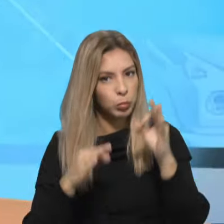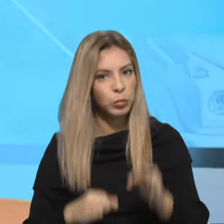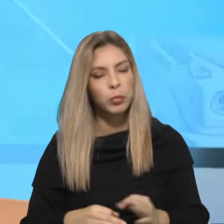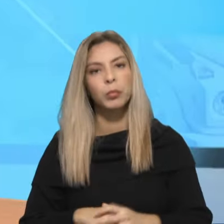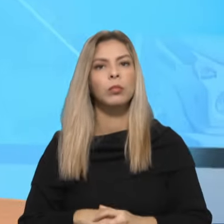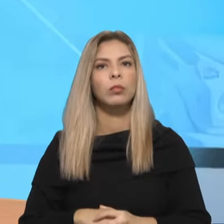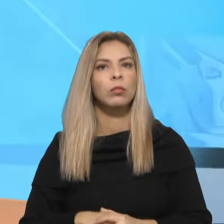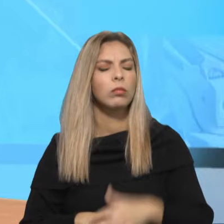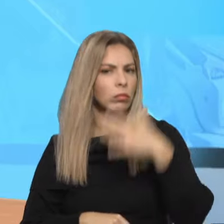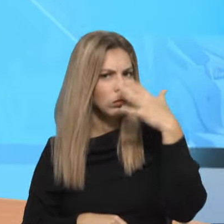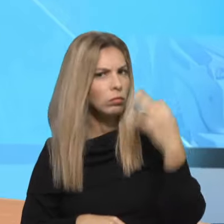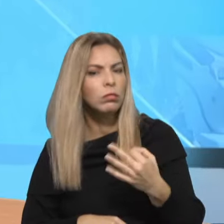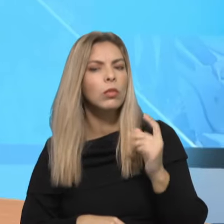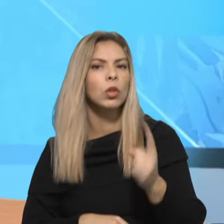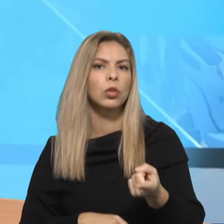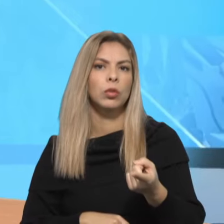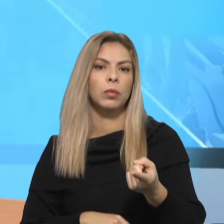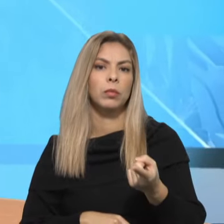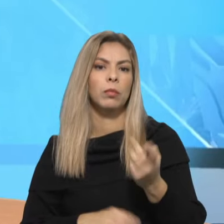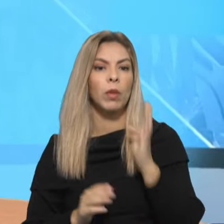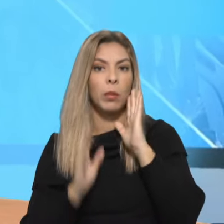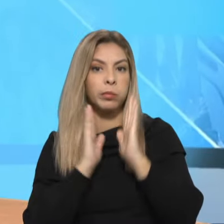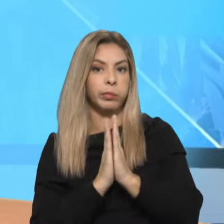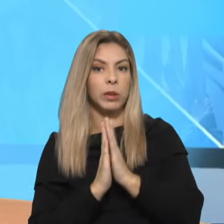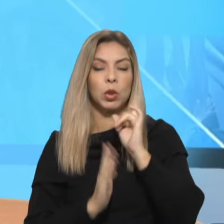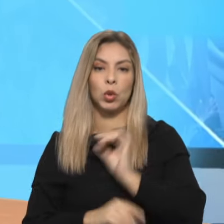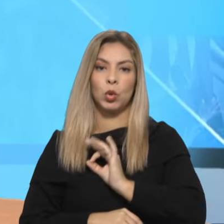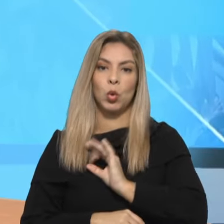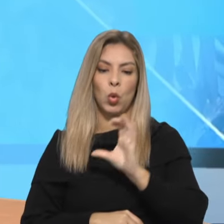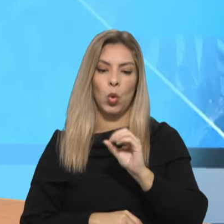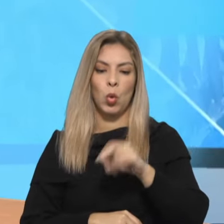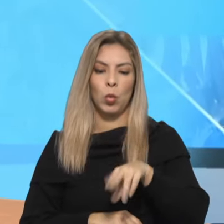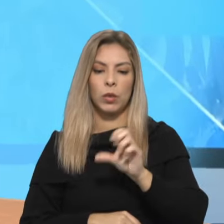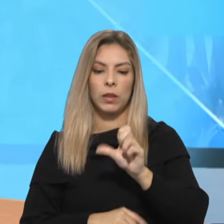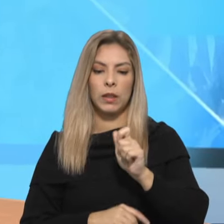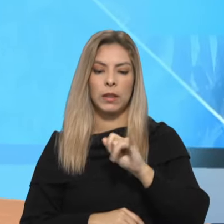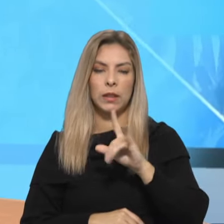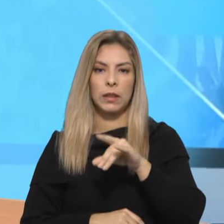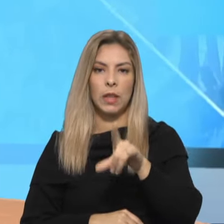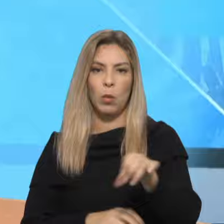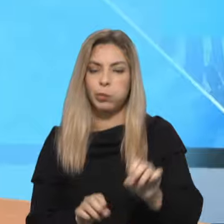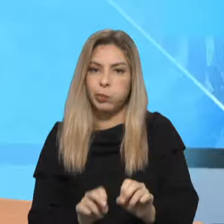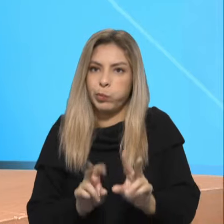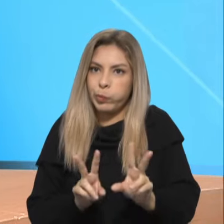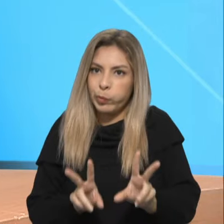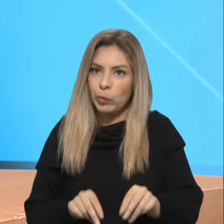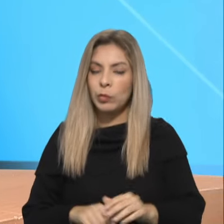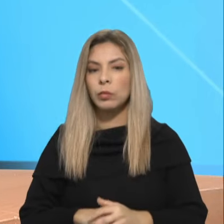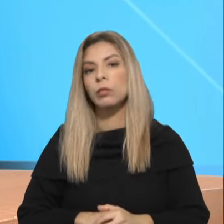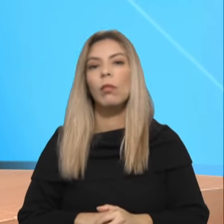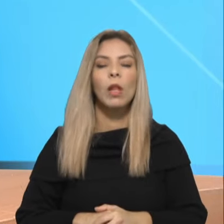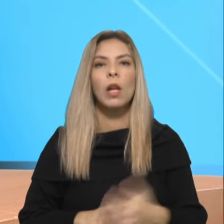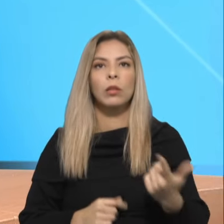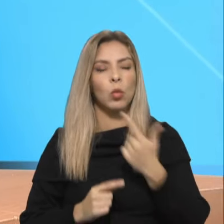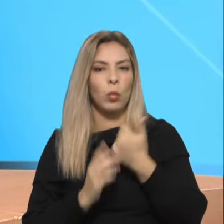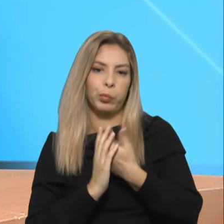que se afirma quando se proclama o dogma da Imaculada Conceição, quando se diz que Nossa Senhora é Imaculada? Afirmam-se várias coisas. A